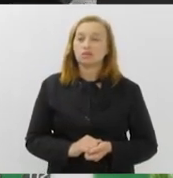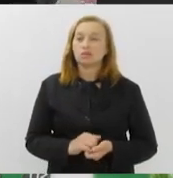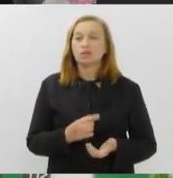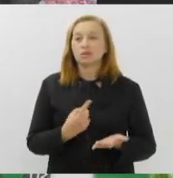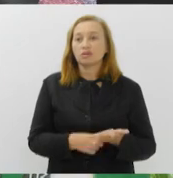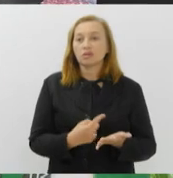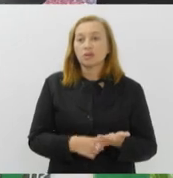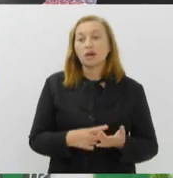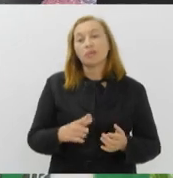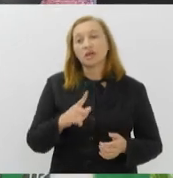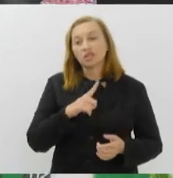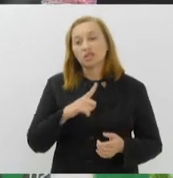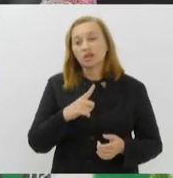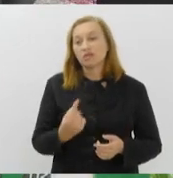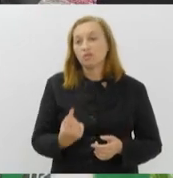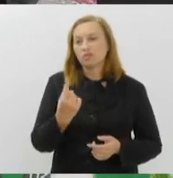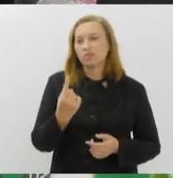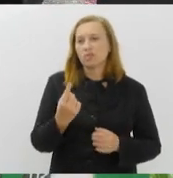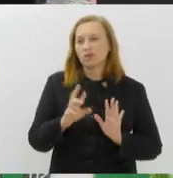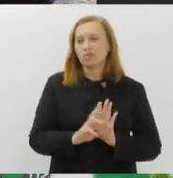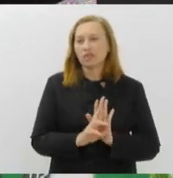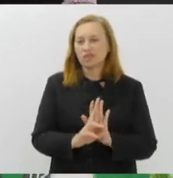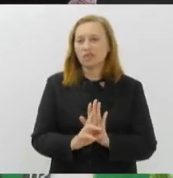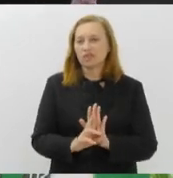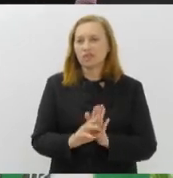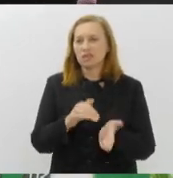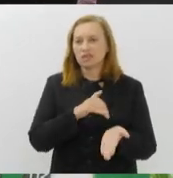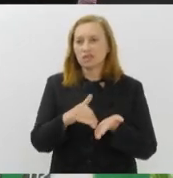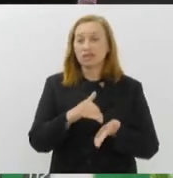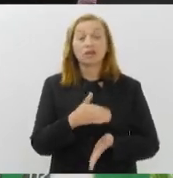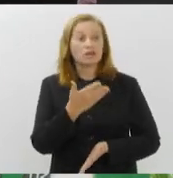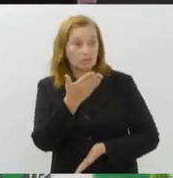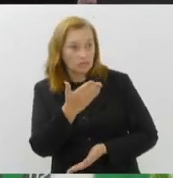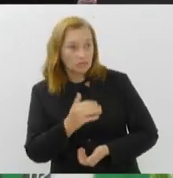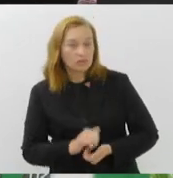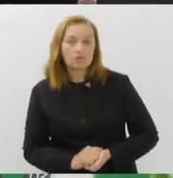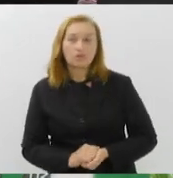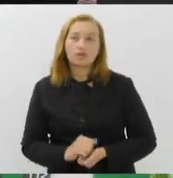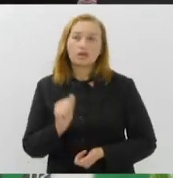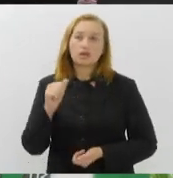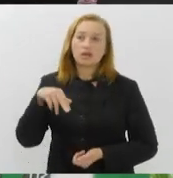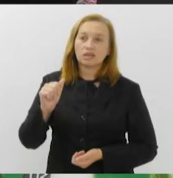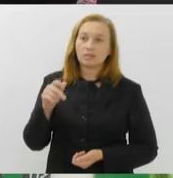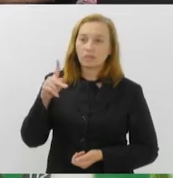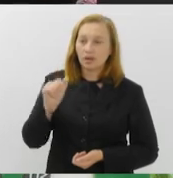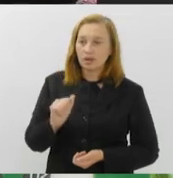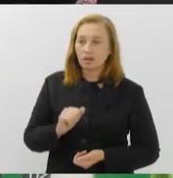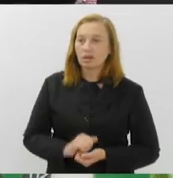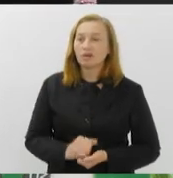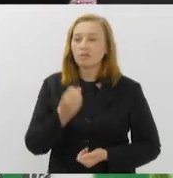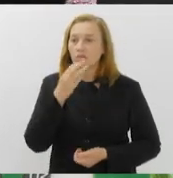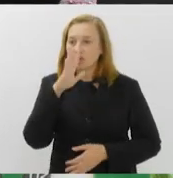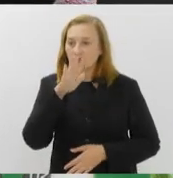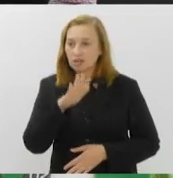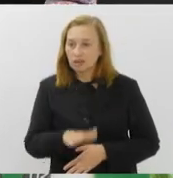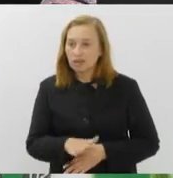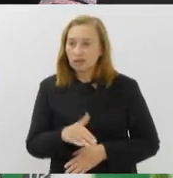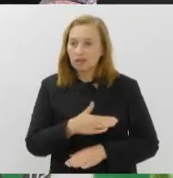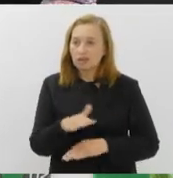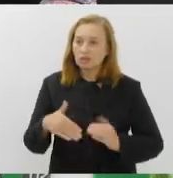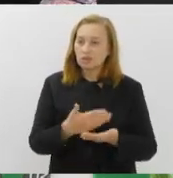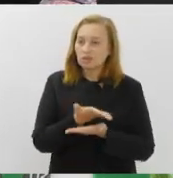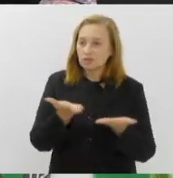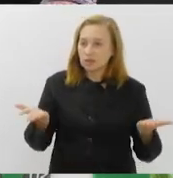secretaria. Bom, ela nos diz. Por favor, querida Ana Paula. Boa tarde a todos e a todas e a